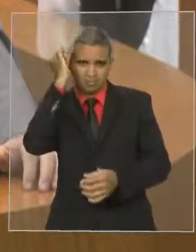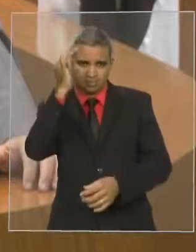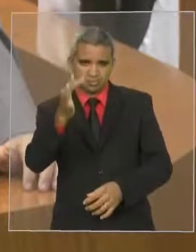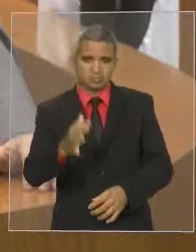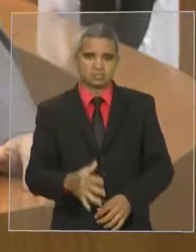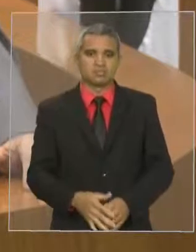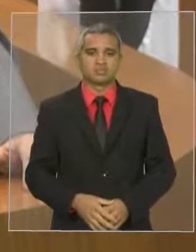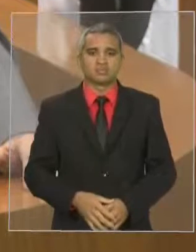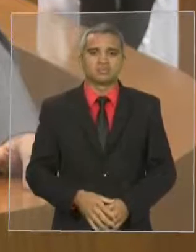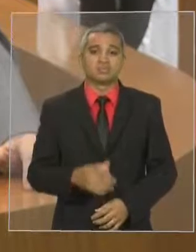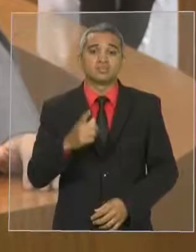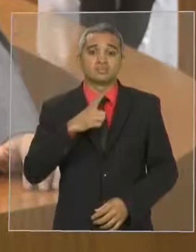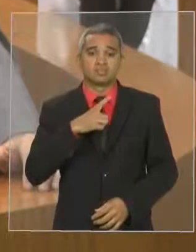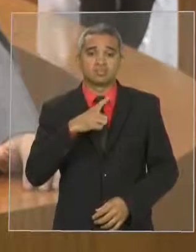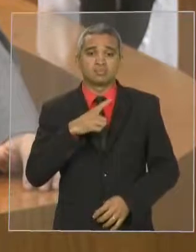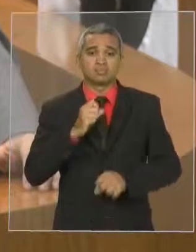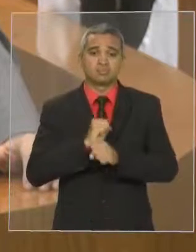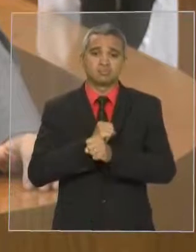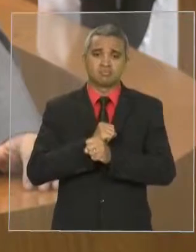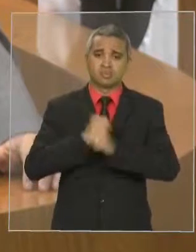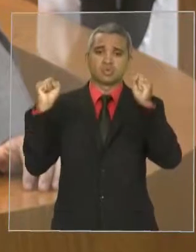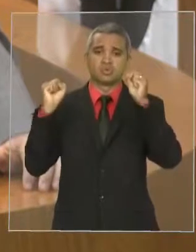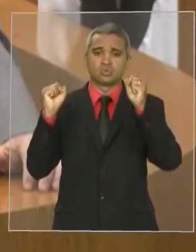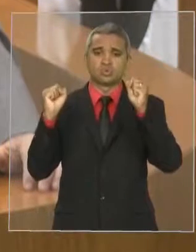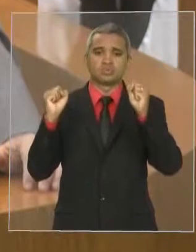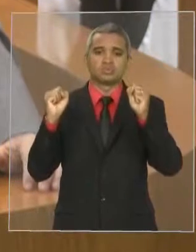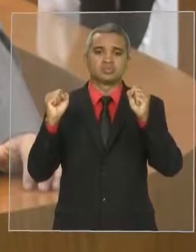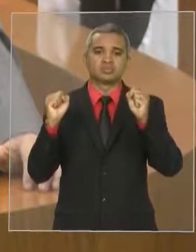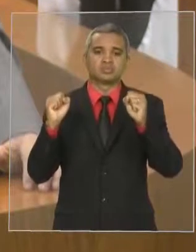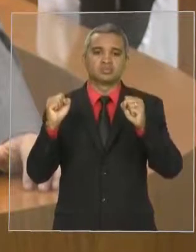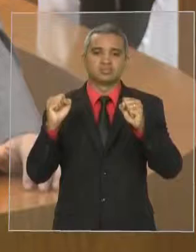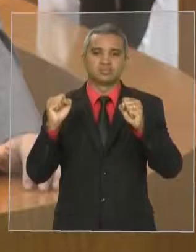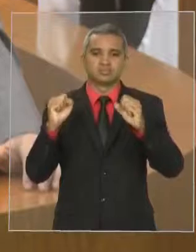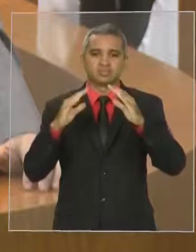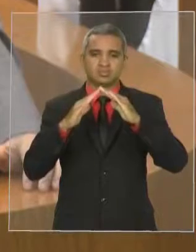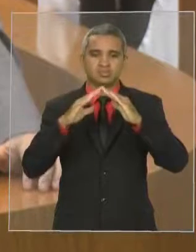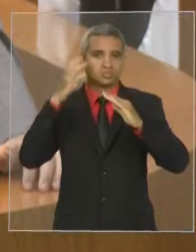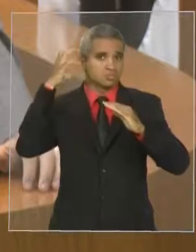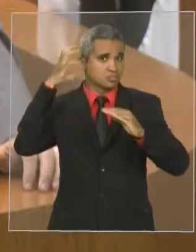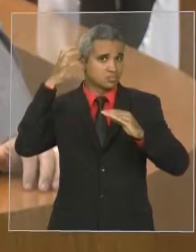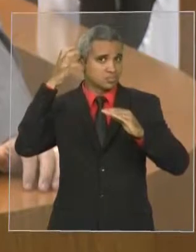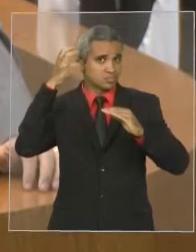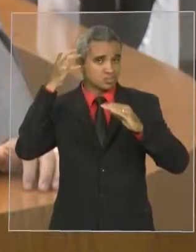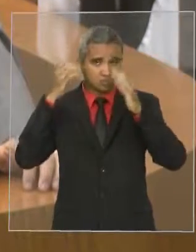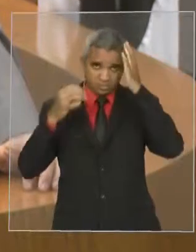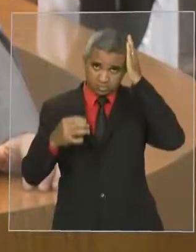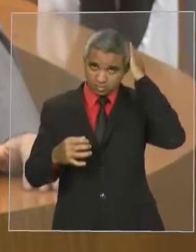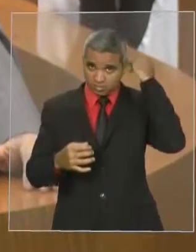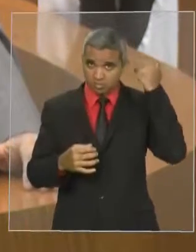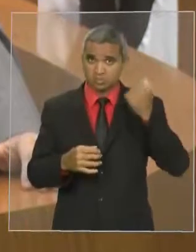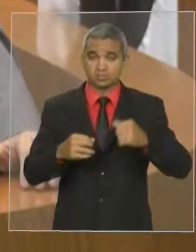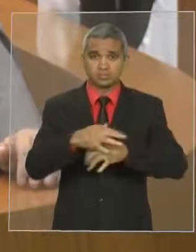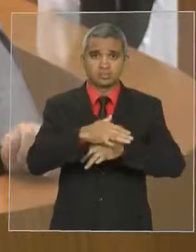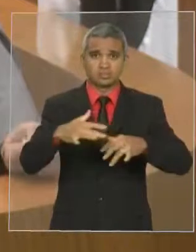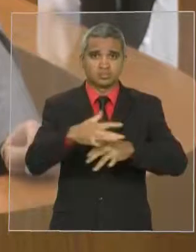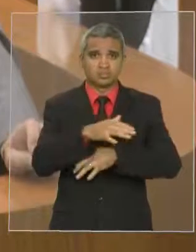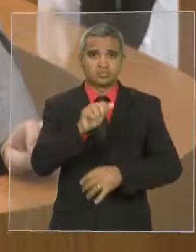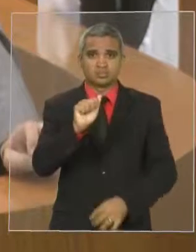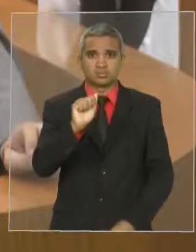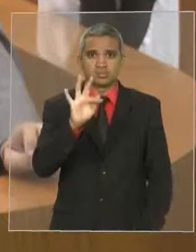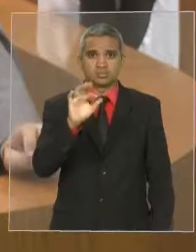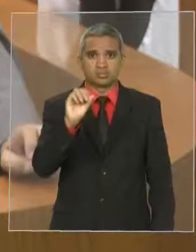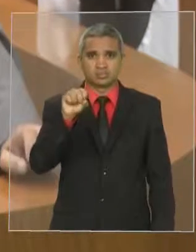houve um arrombamento na emissora de rádio na cidade de Afonso Cunha, a Rádio Estrela do